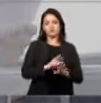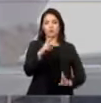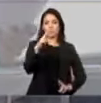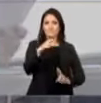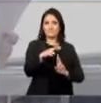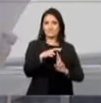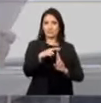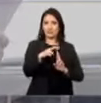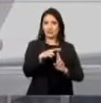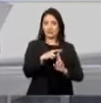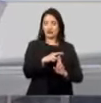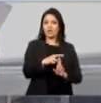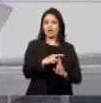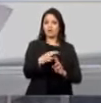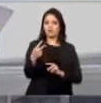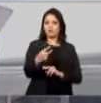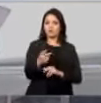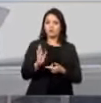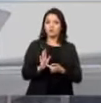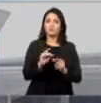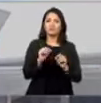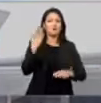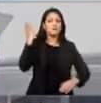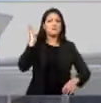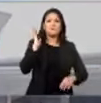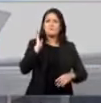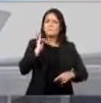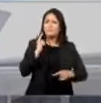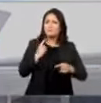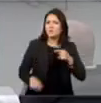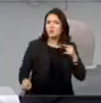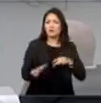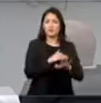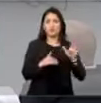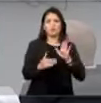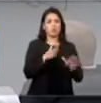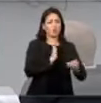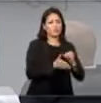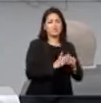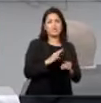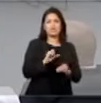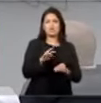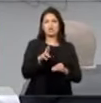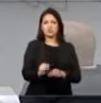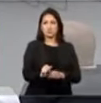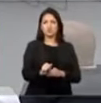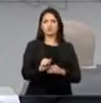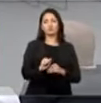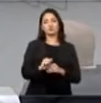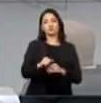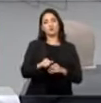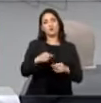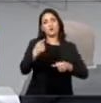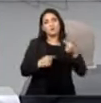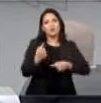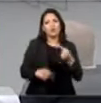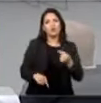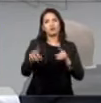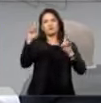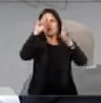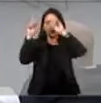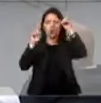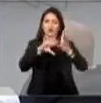artigo menciona expressamente que é vedada toda e qualquer censura de natureza política, ideológica e artística. É importante lembrar que, desde